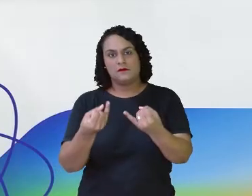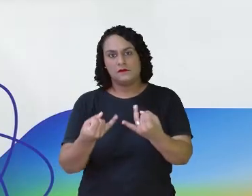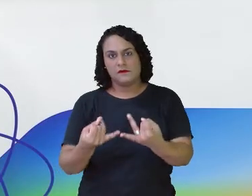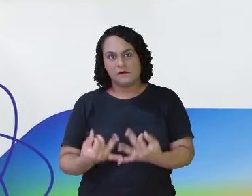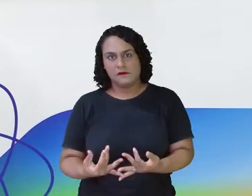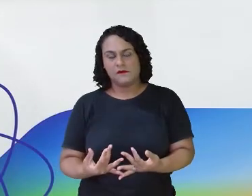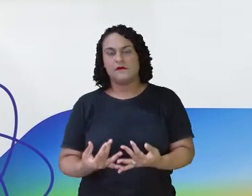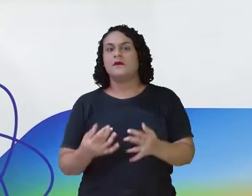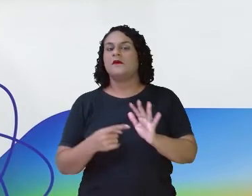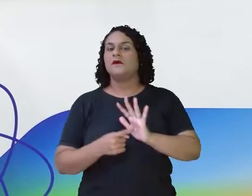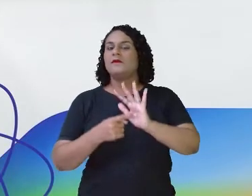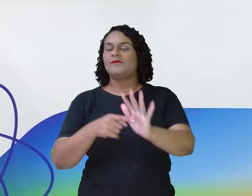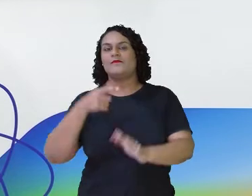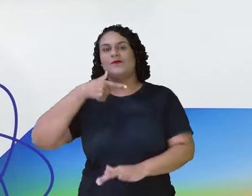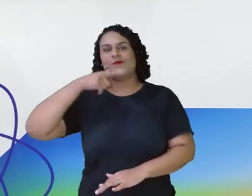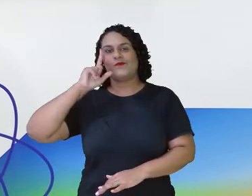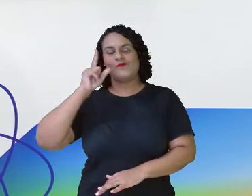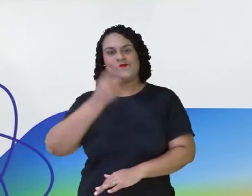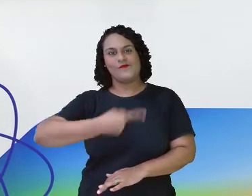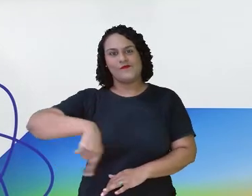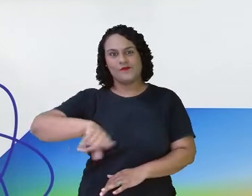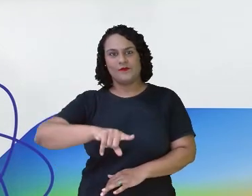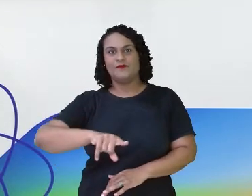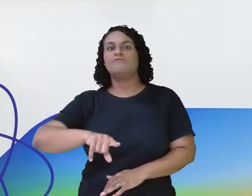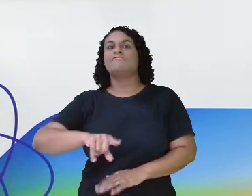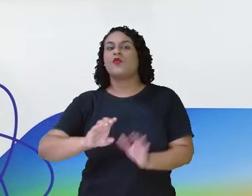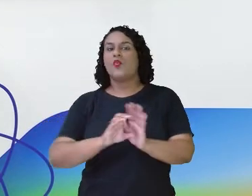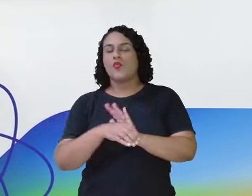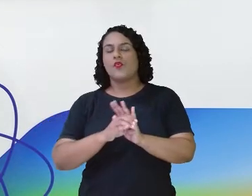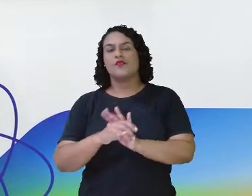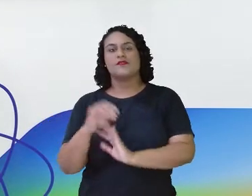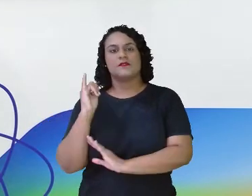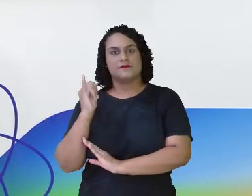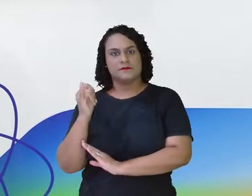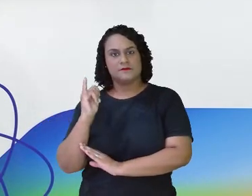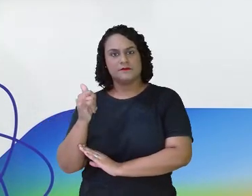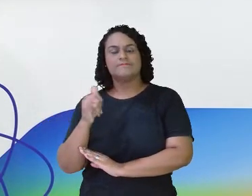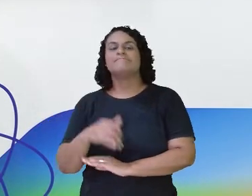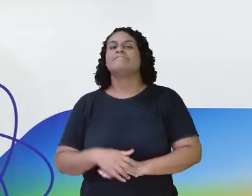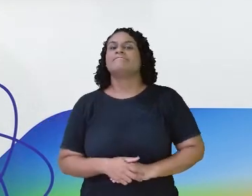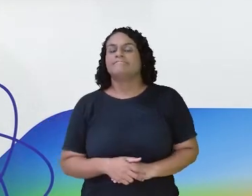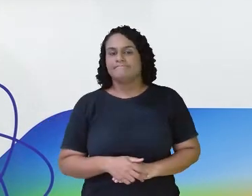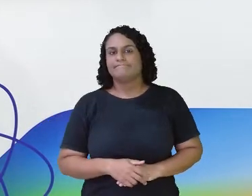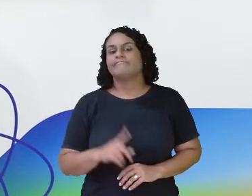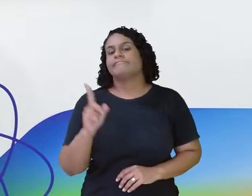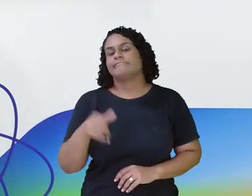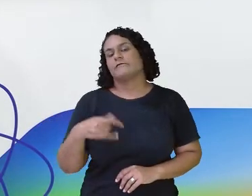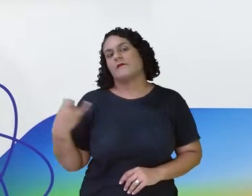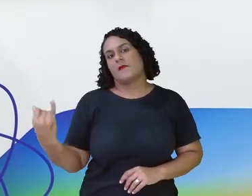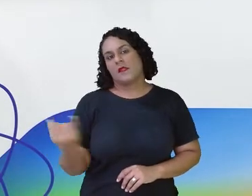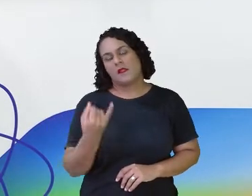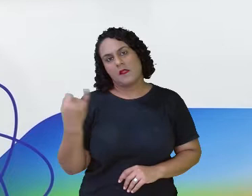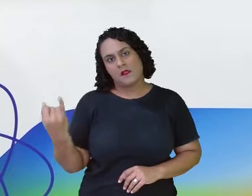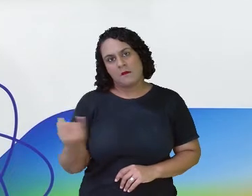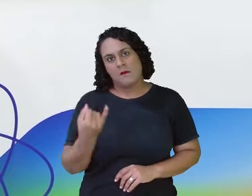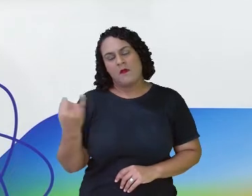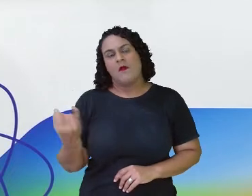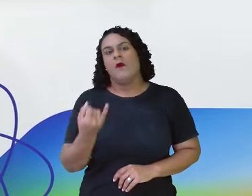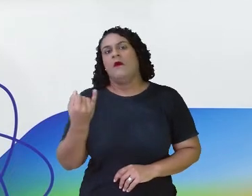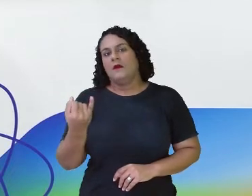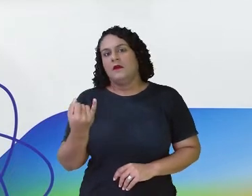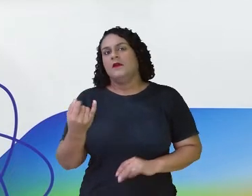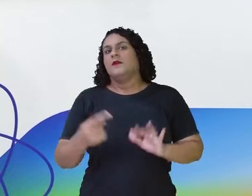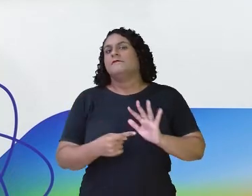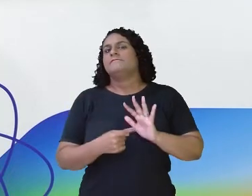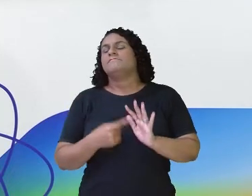que eu trouxe ontem para vocês do que é um conto. E vou fazer o mesmo que fiz ontem, porque é importante fazer essa